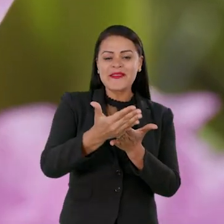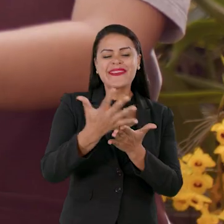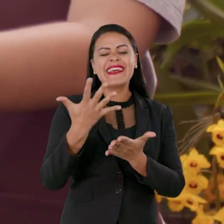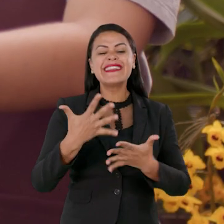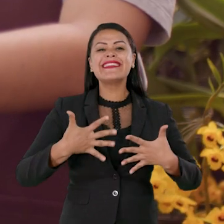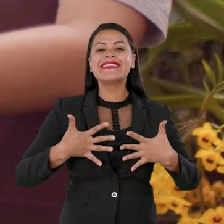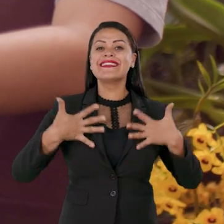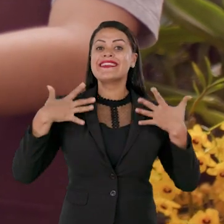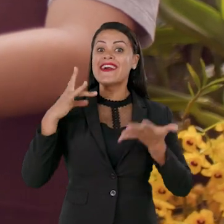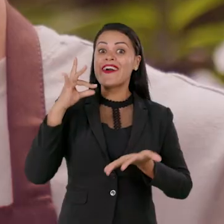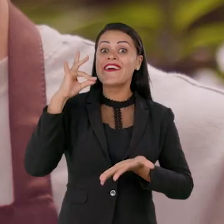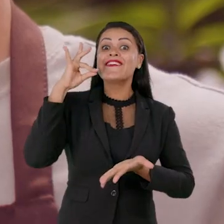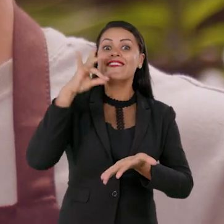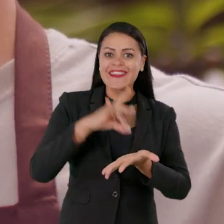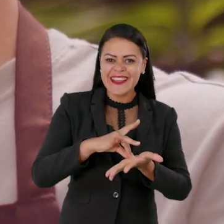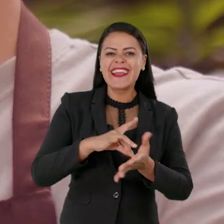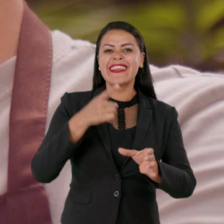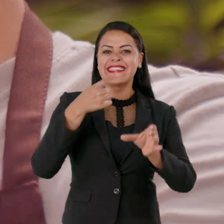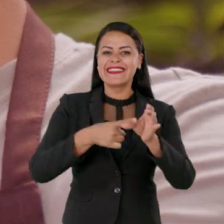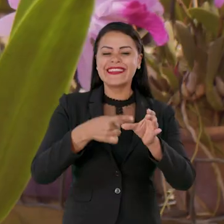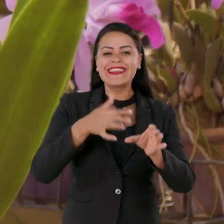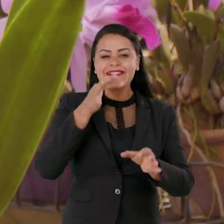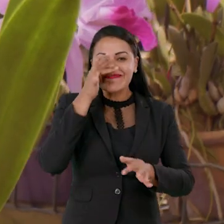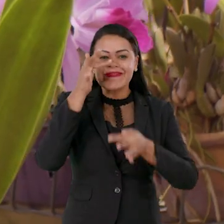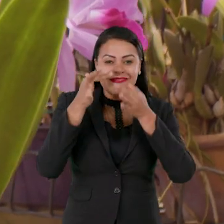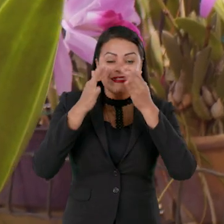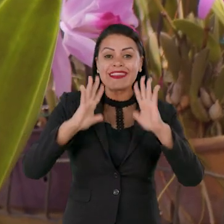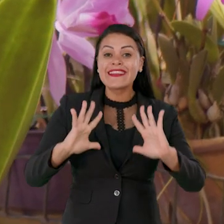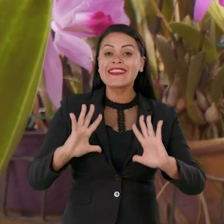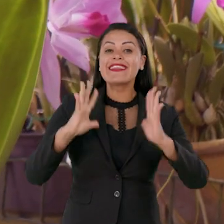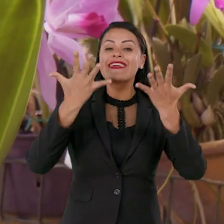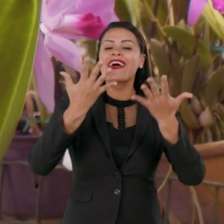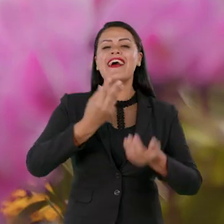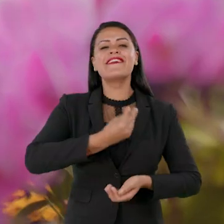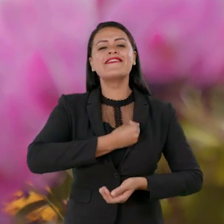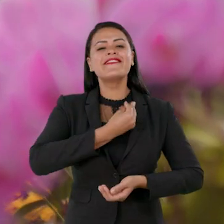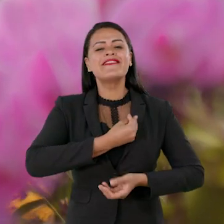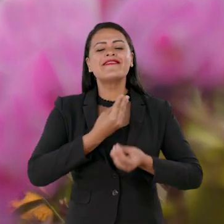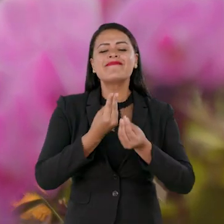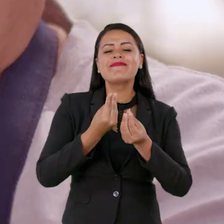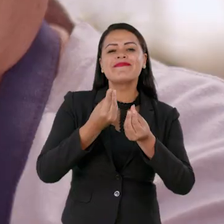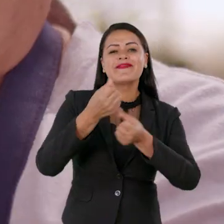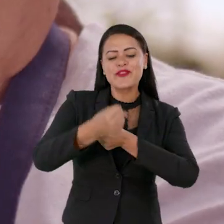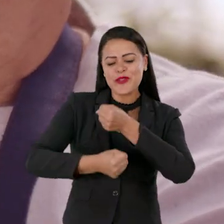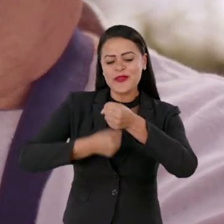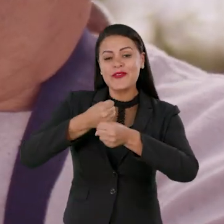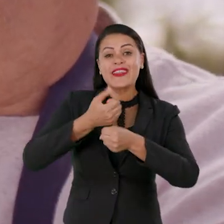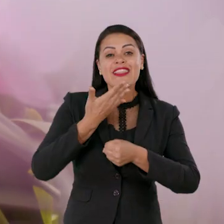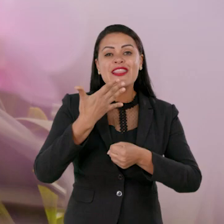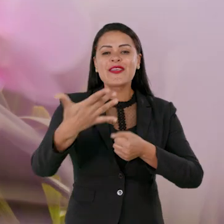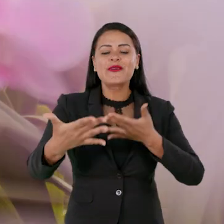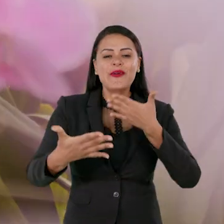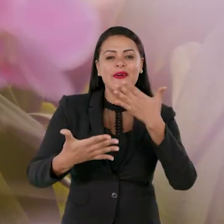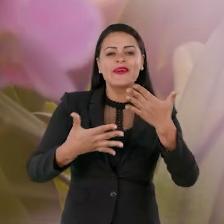1938. Uma paixão que nos dá o reconhecimento de Cidade das Flores. Celebramos a vida e a delicadeza